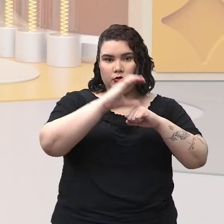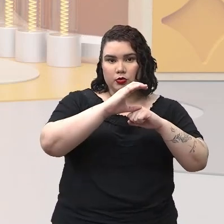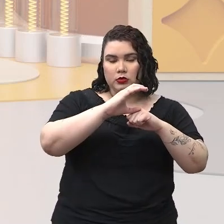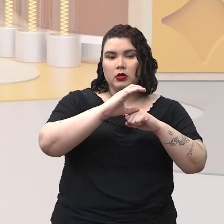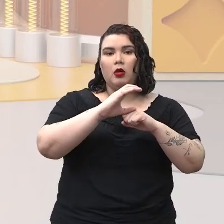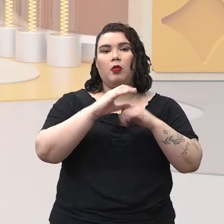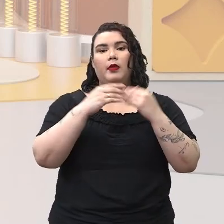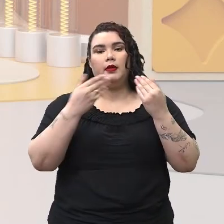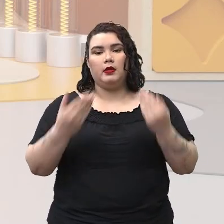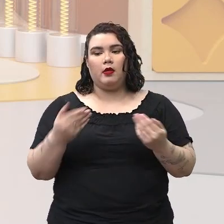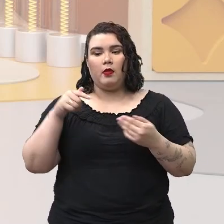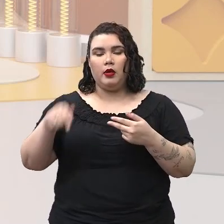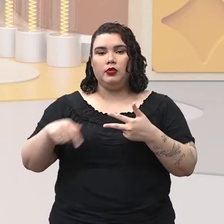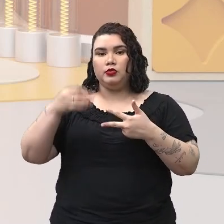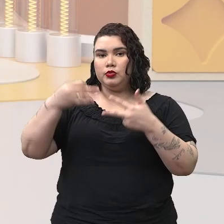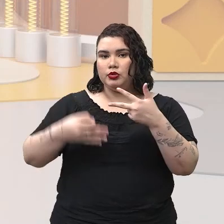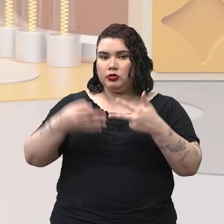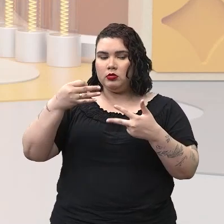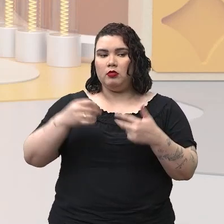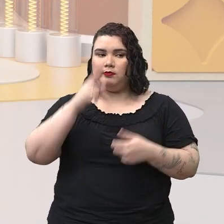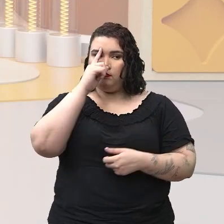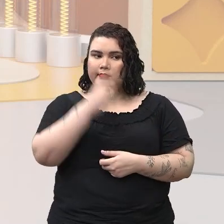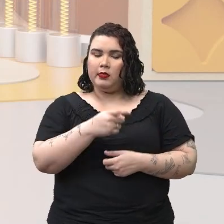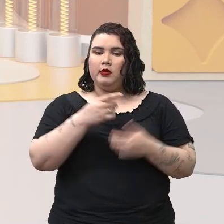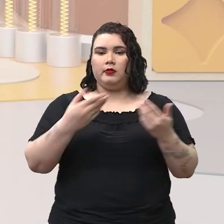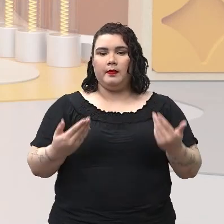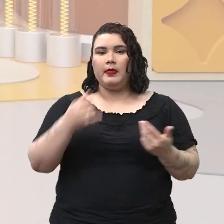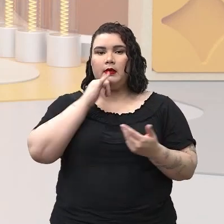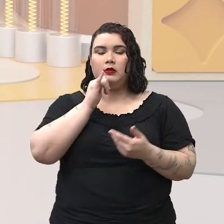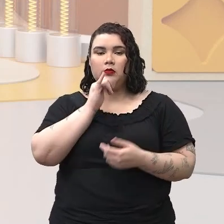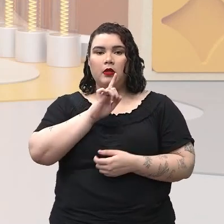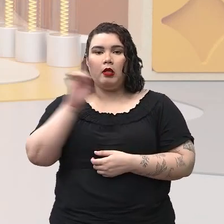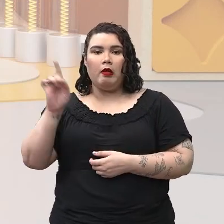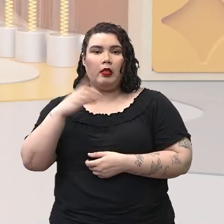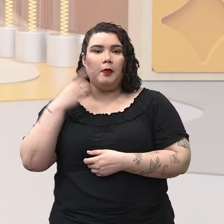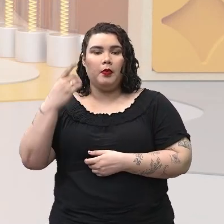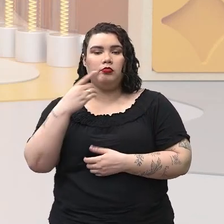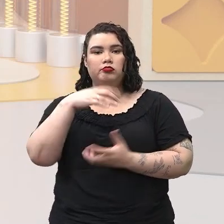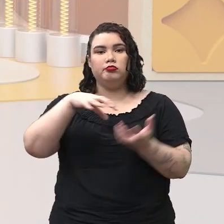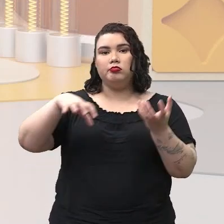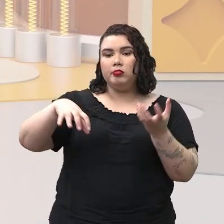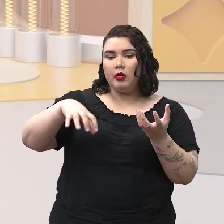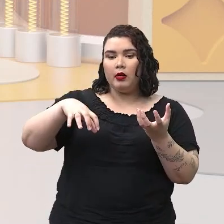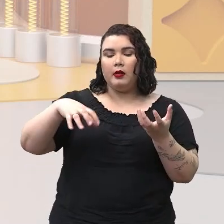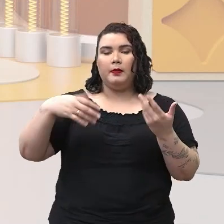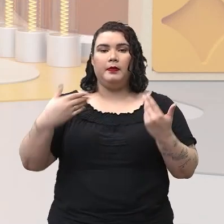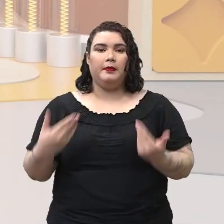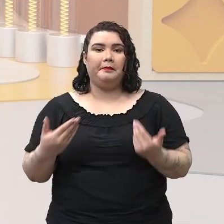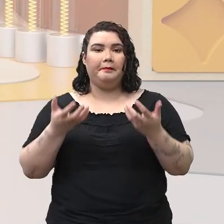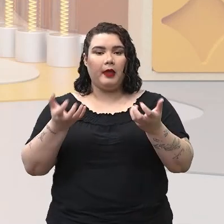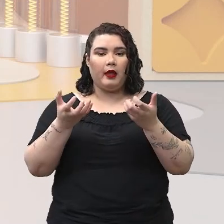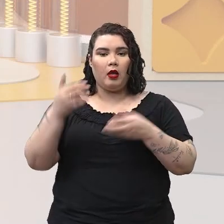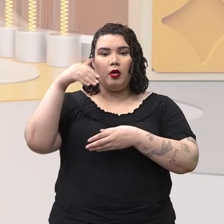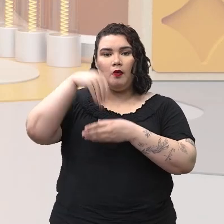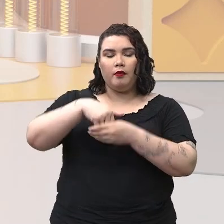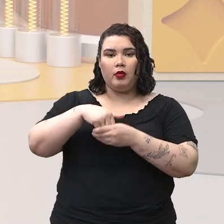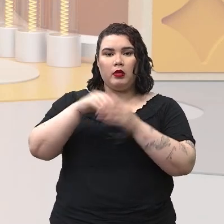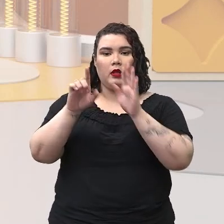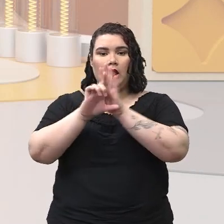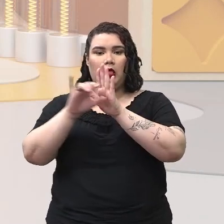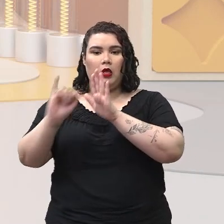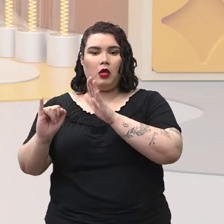poder judiciário está ali para frear. Se a Câmara de Deputados quiser votar uma lei, né, que fira,